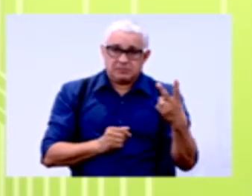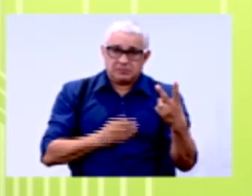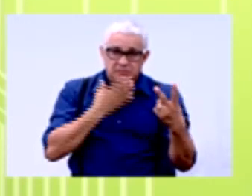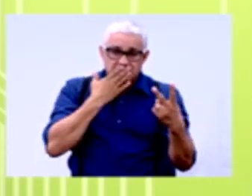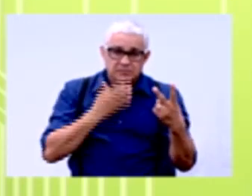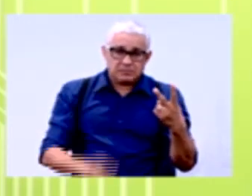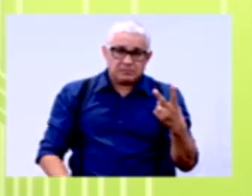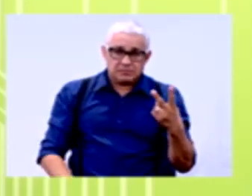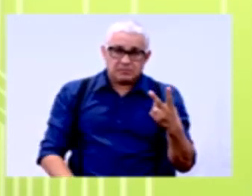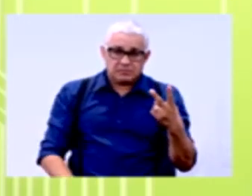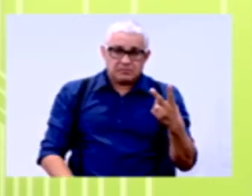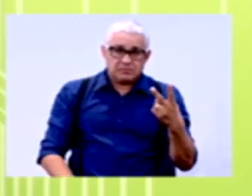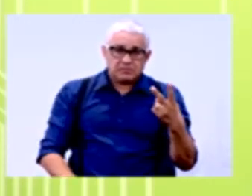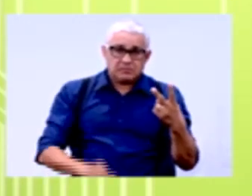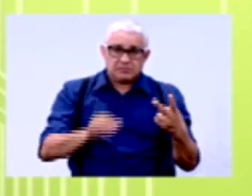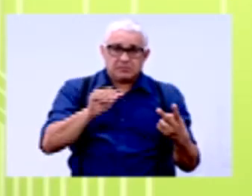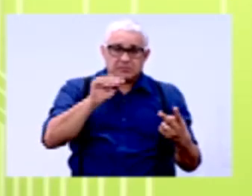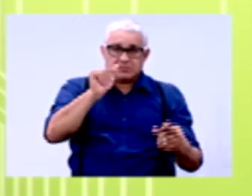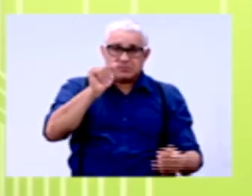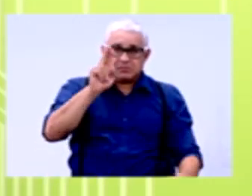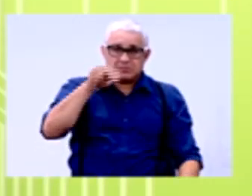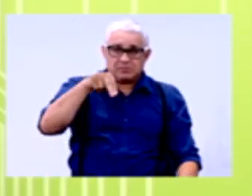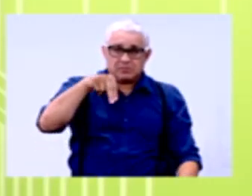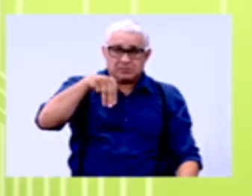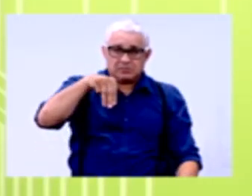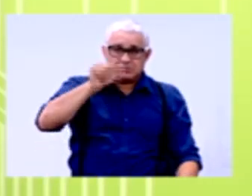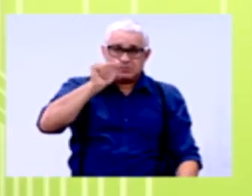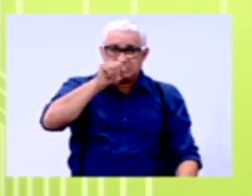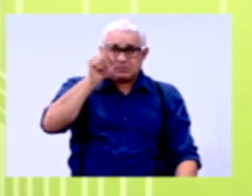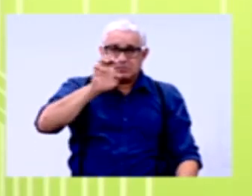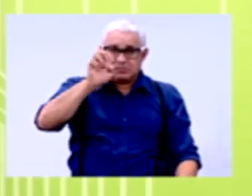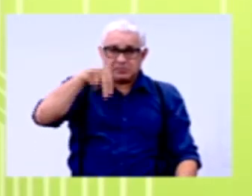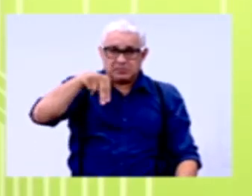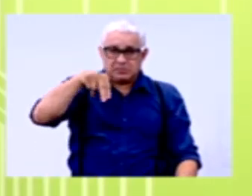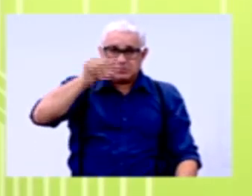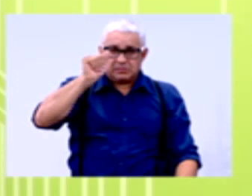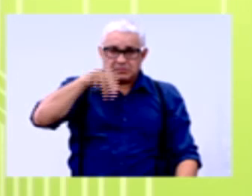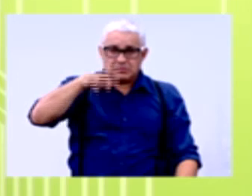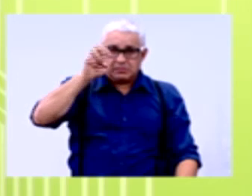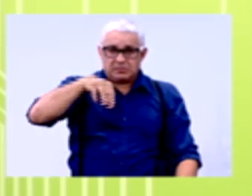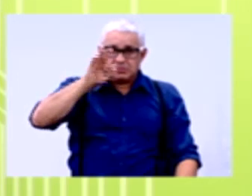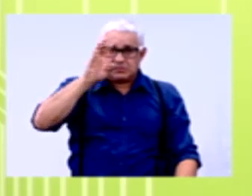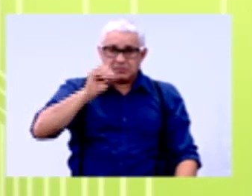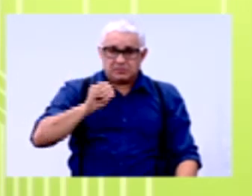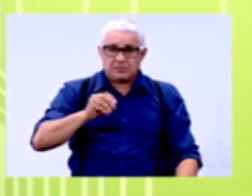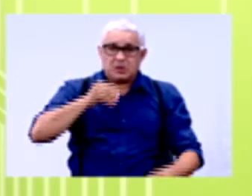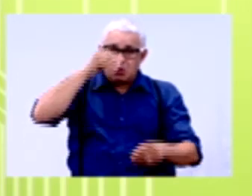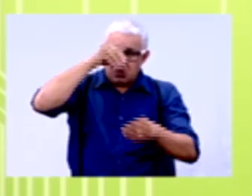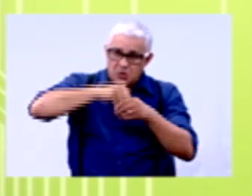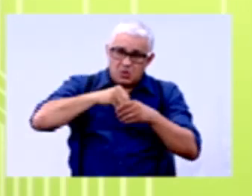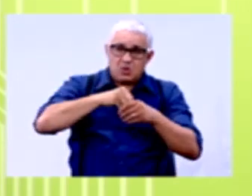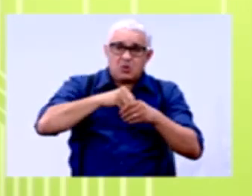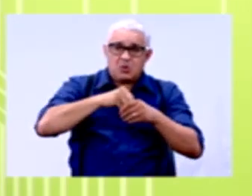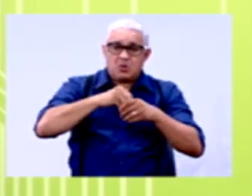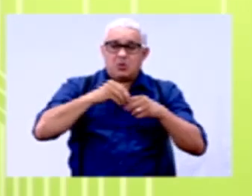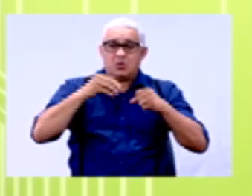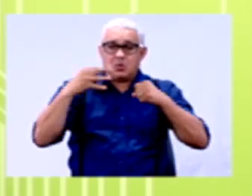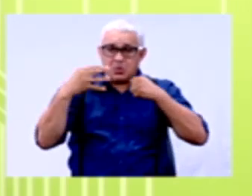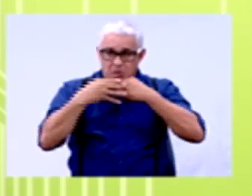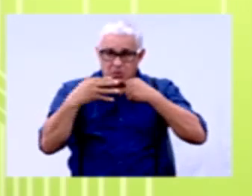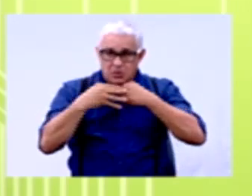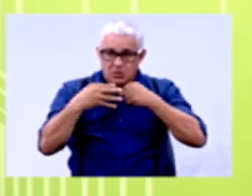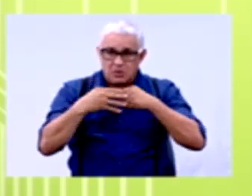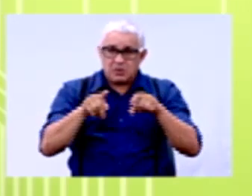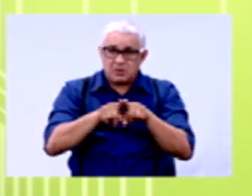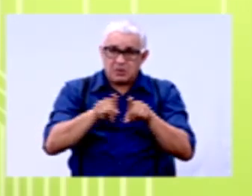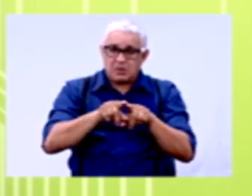de armazenamento de informação dentro do seu servidor por meio das sessões ou